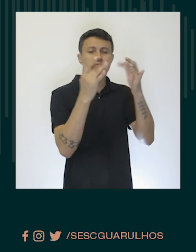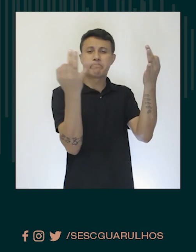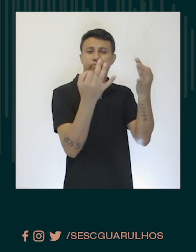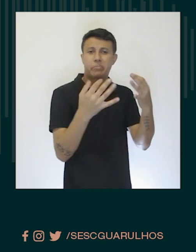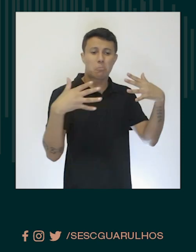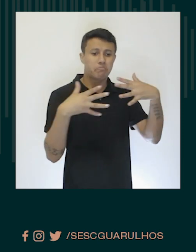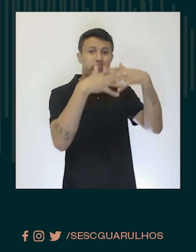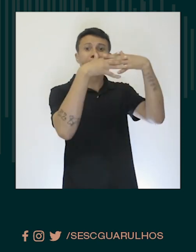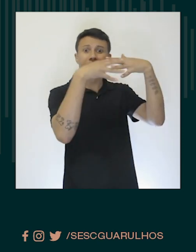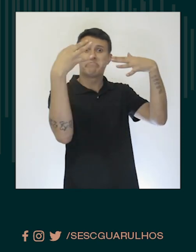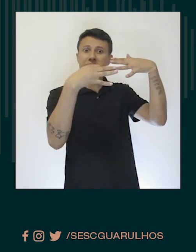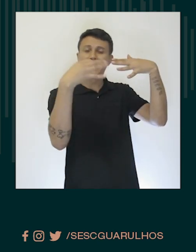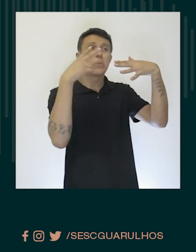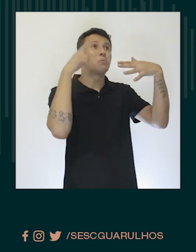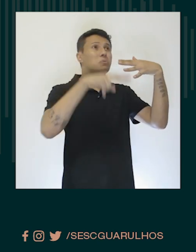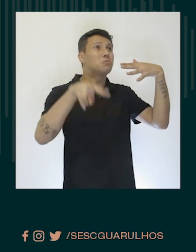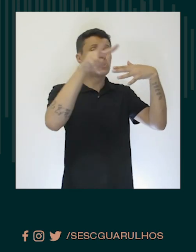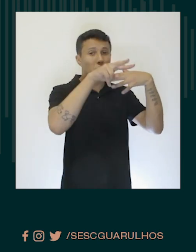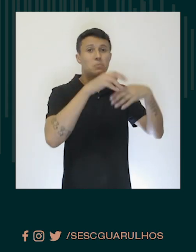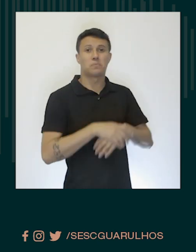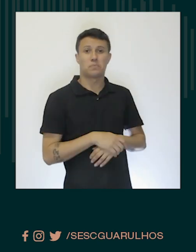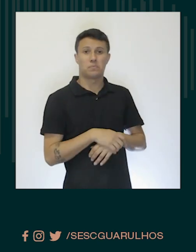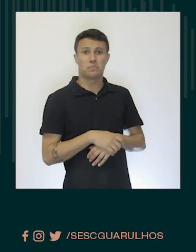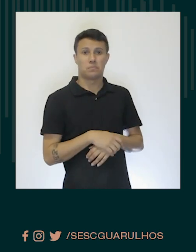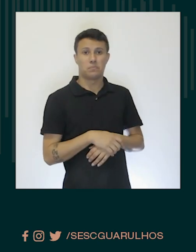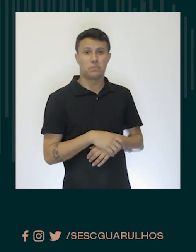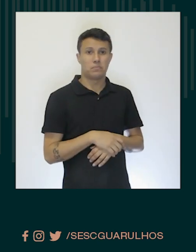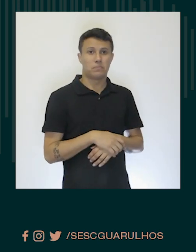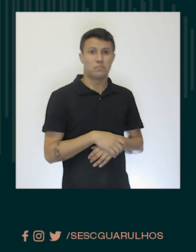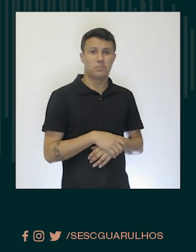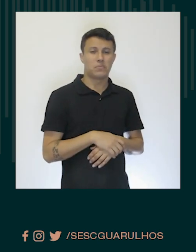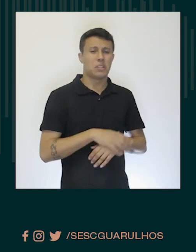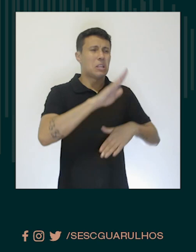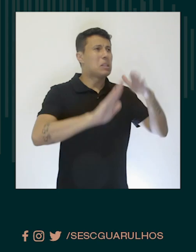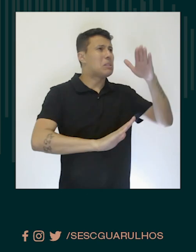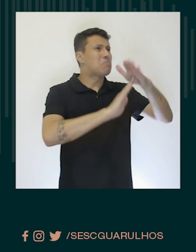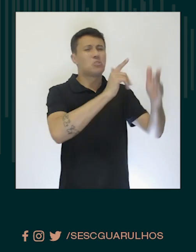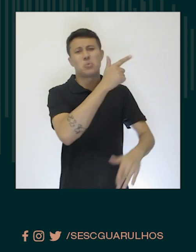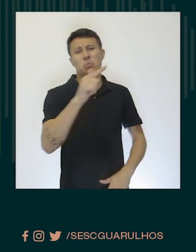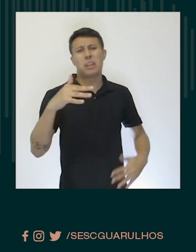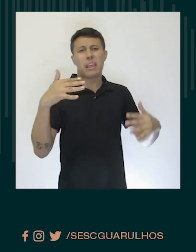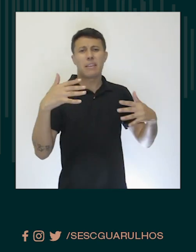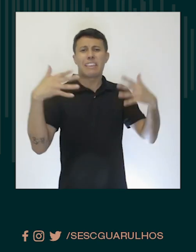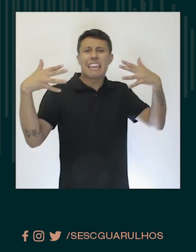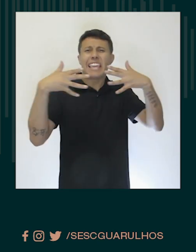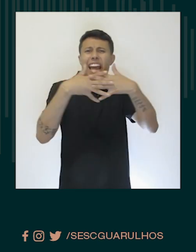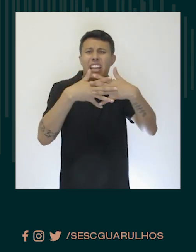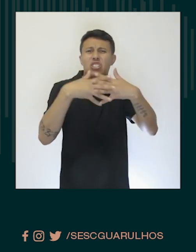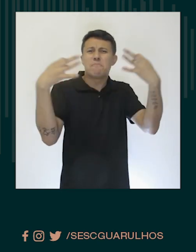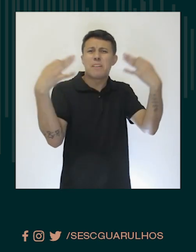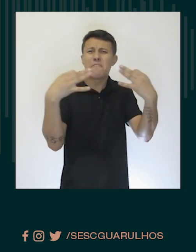da obra audiovisual. Então, não tem limites, eu acho, né? Então, você falando, eu comecei